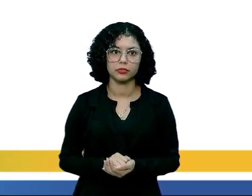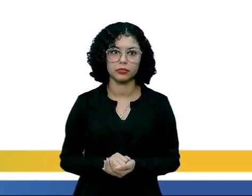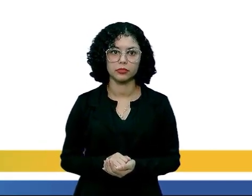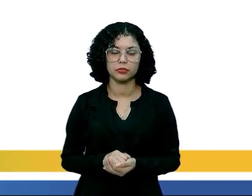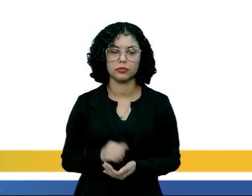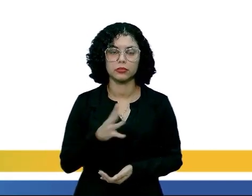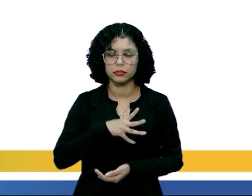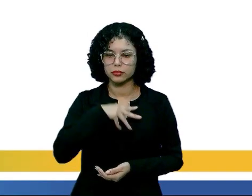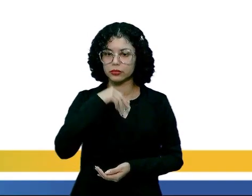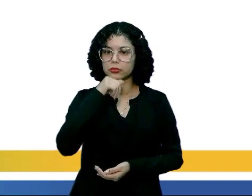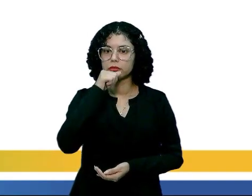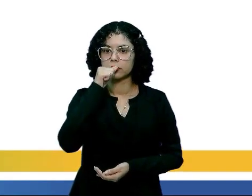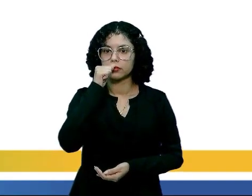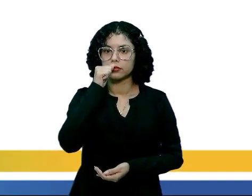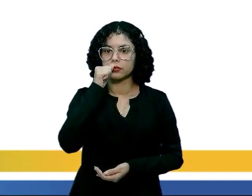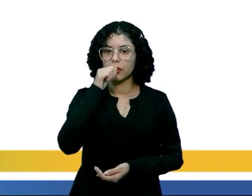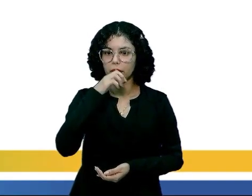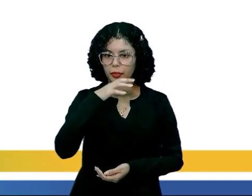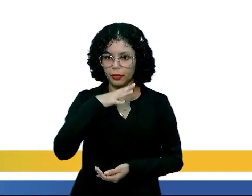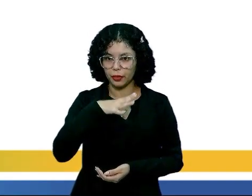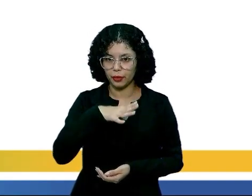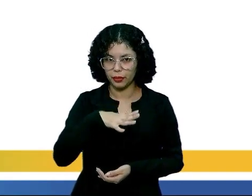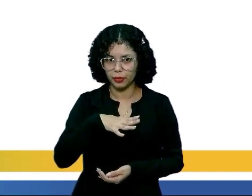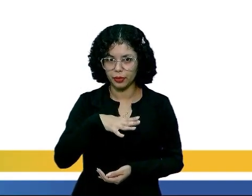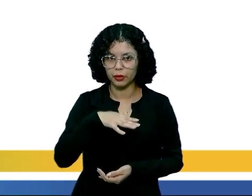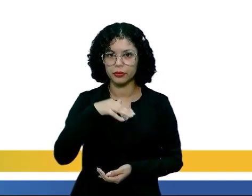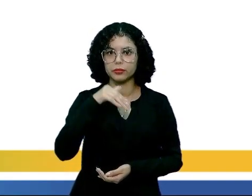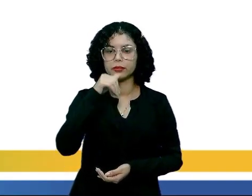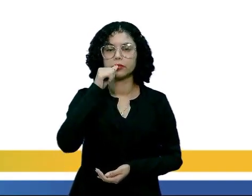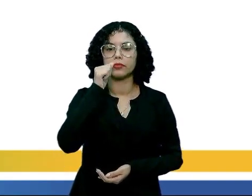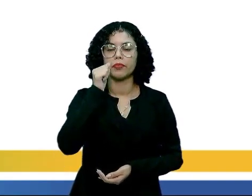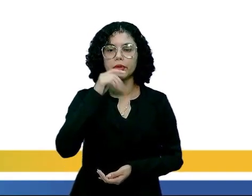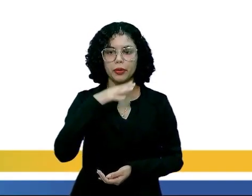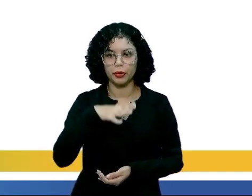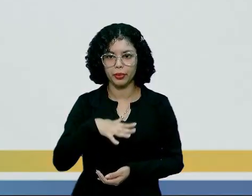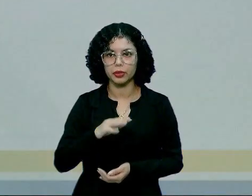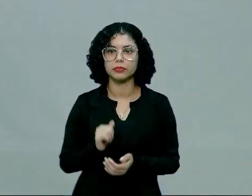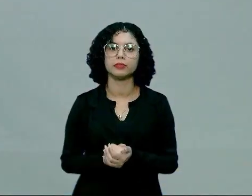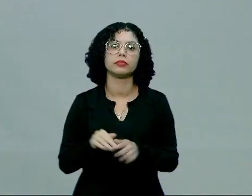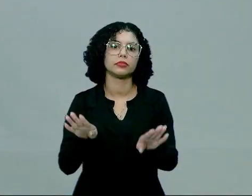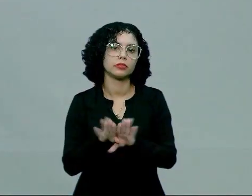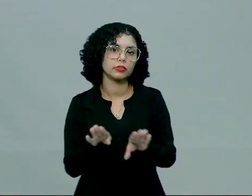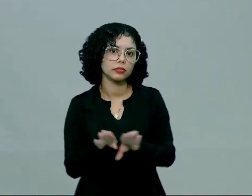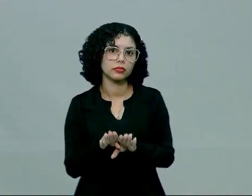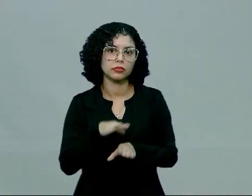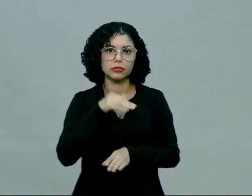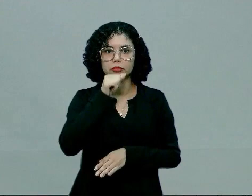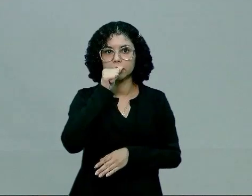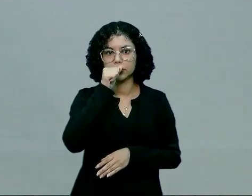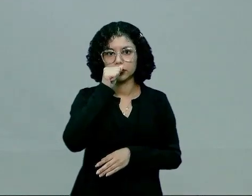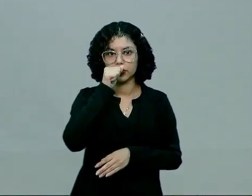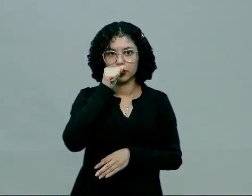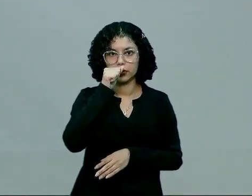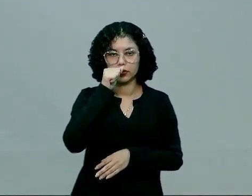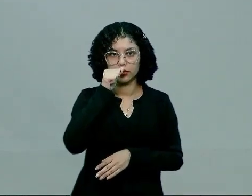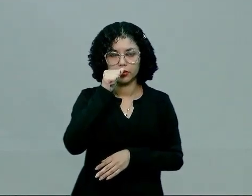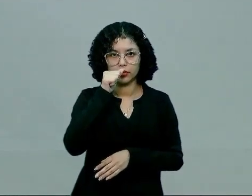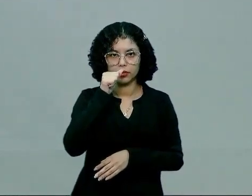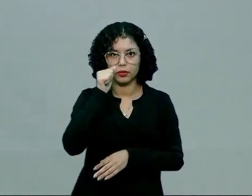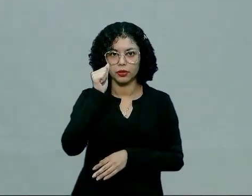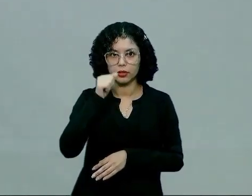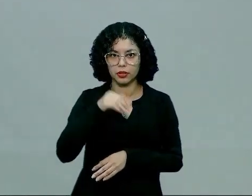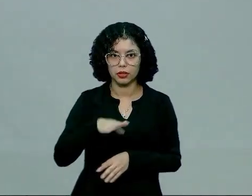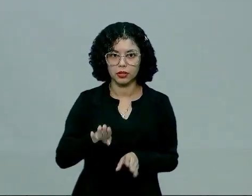é inspirar por 4 Segundos segurar por sete e soltar em oito pela boca então é que um dois